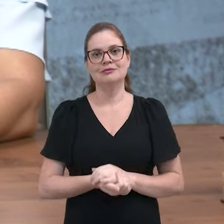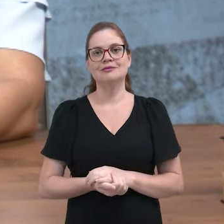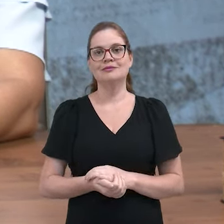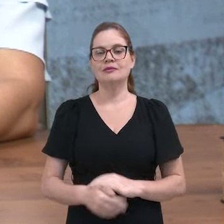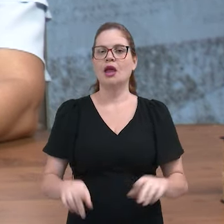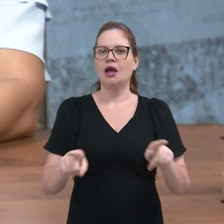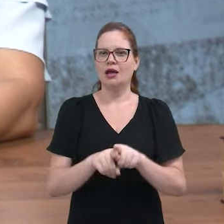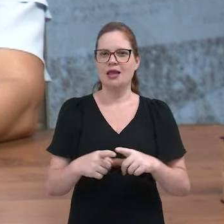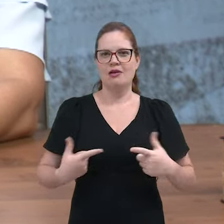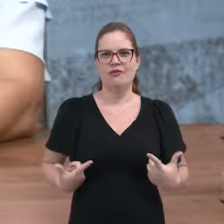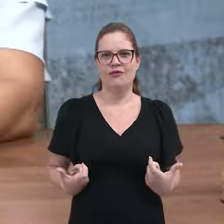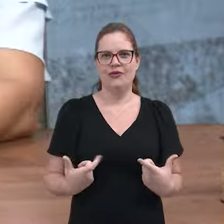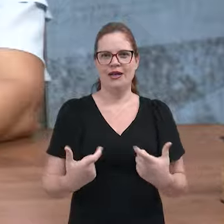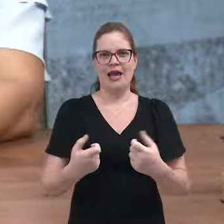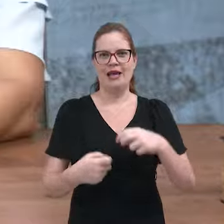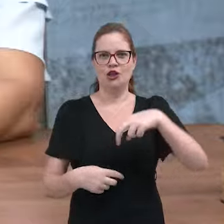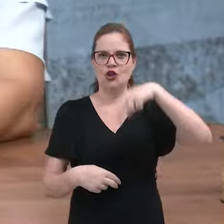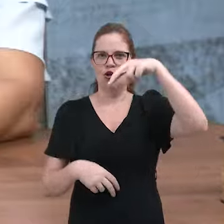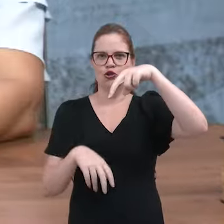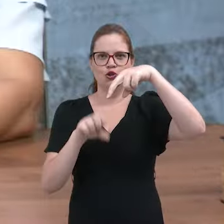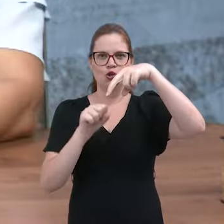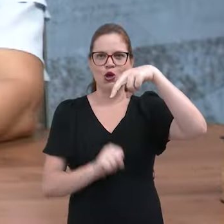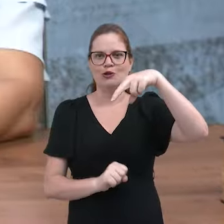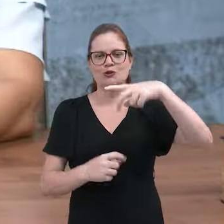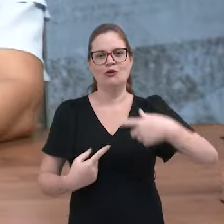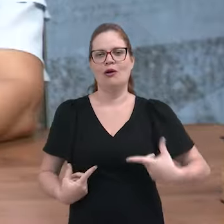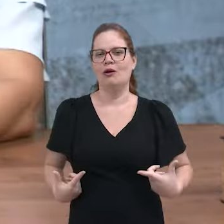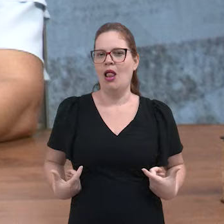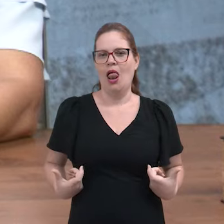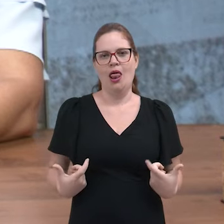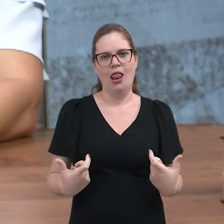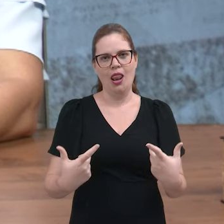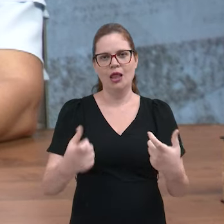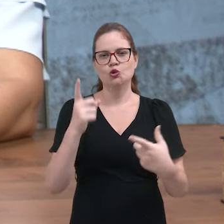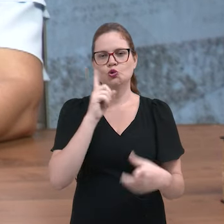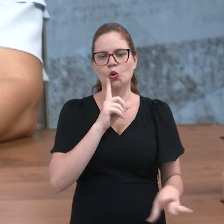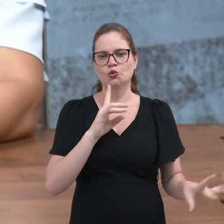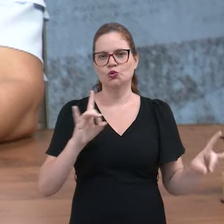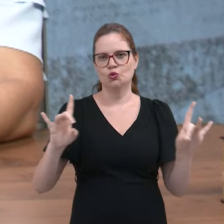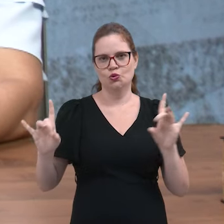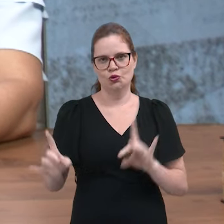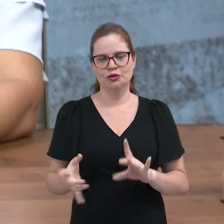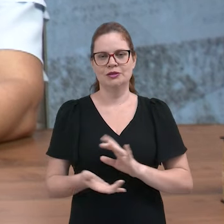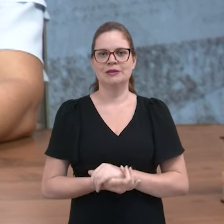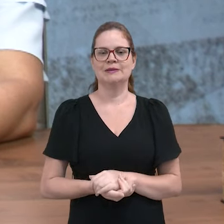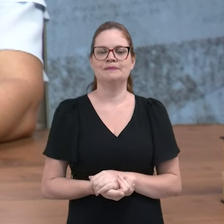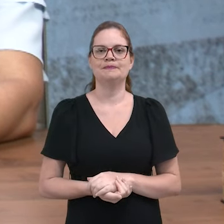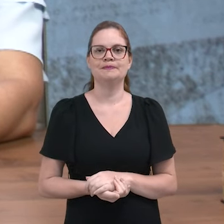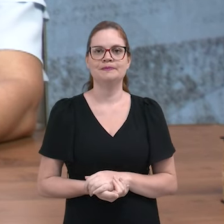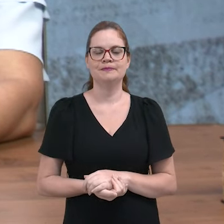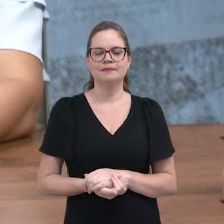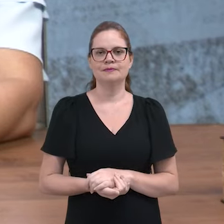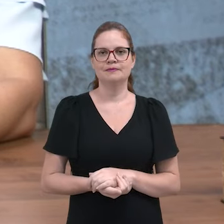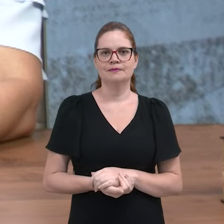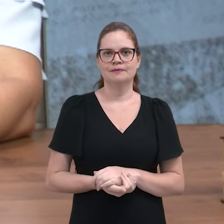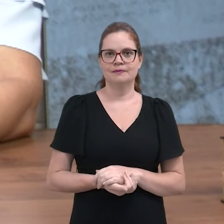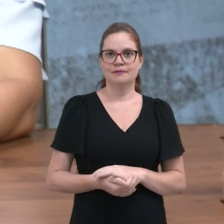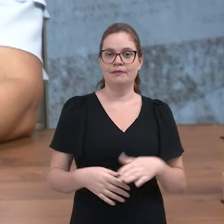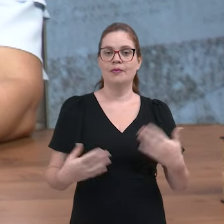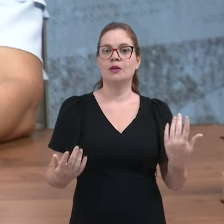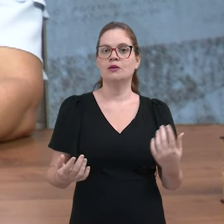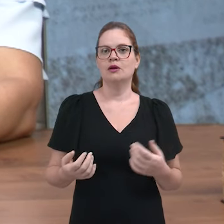houve guerra entre Asa e Baasa, rei de Israel, todos os seus dias. No